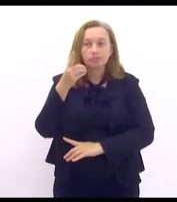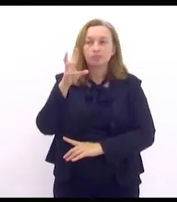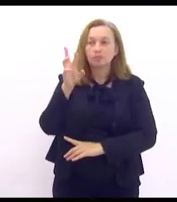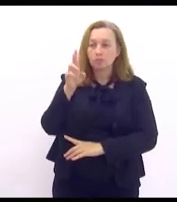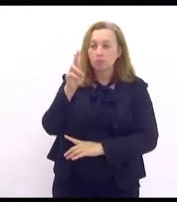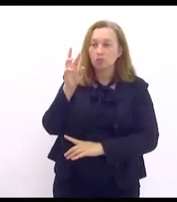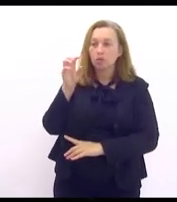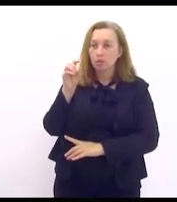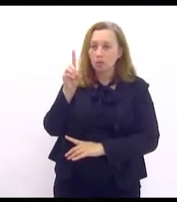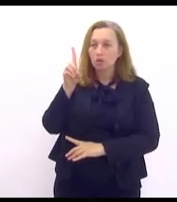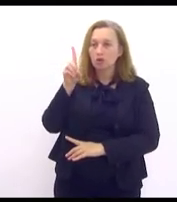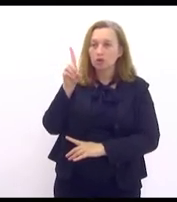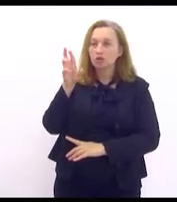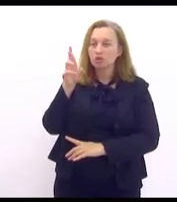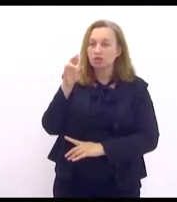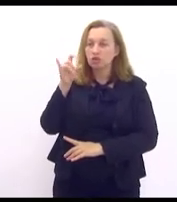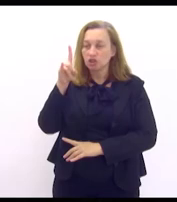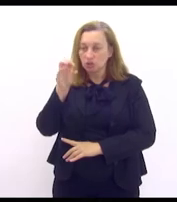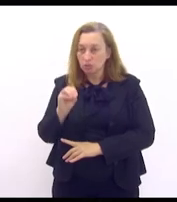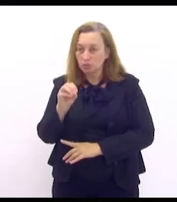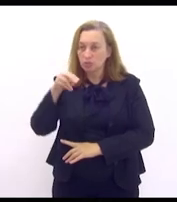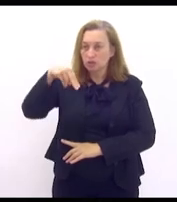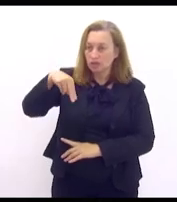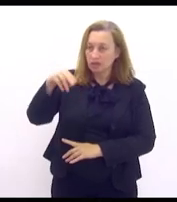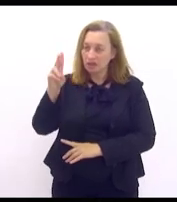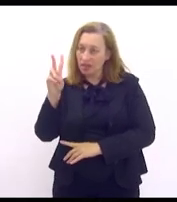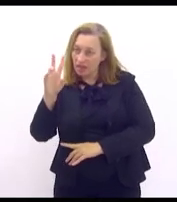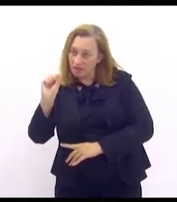Neves, do PDT, nosso querido